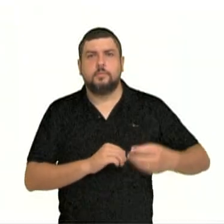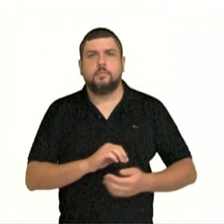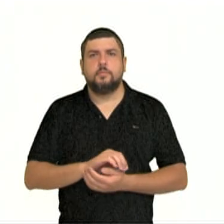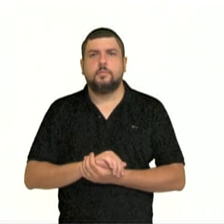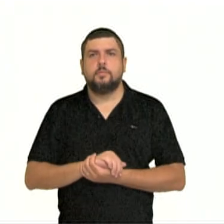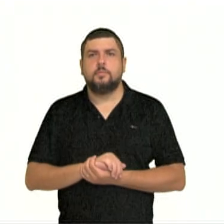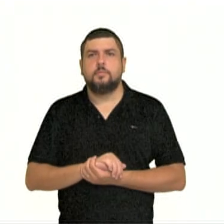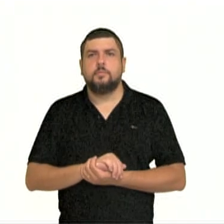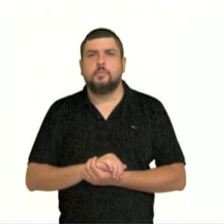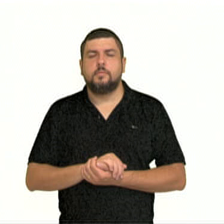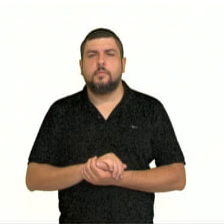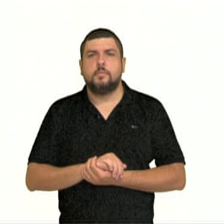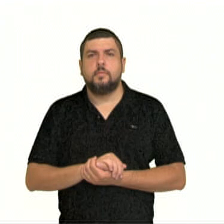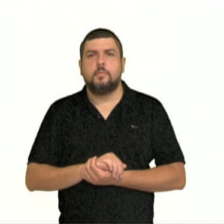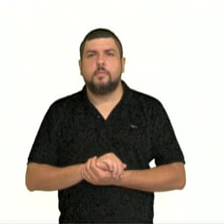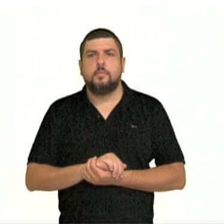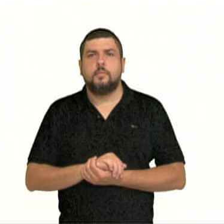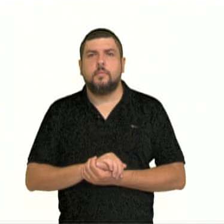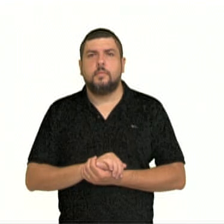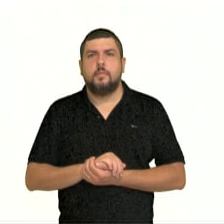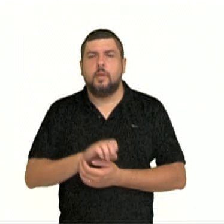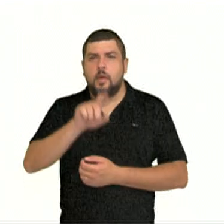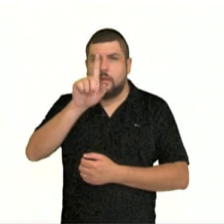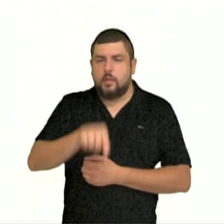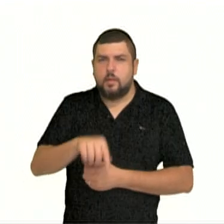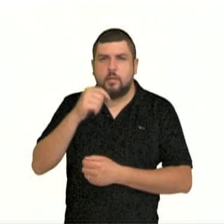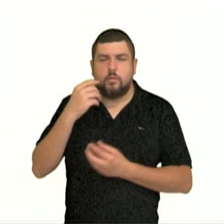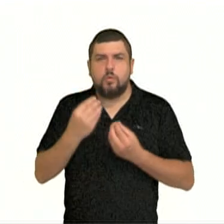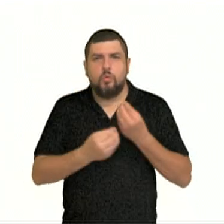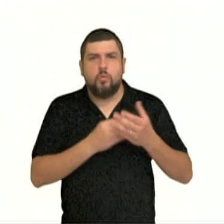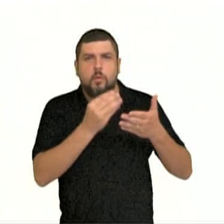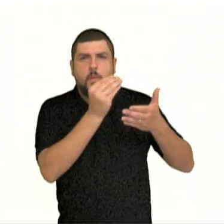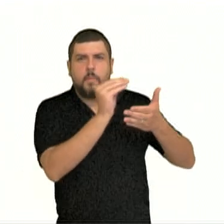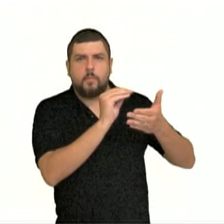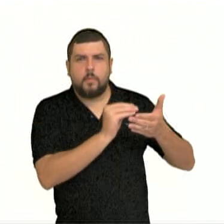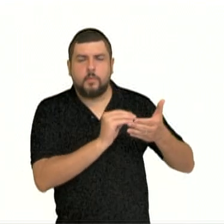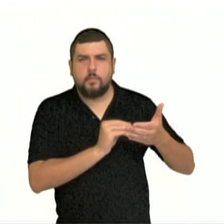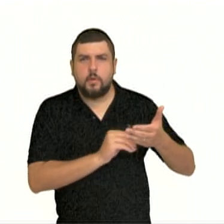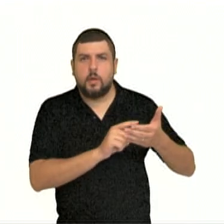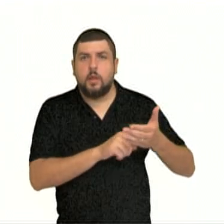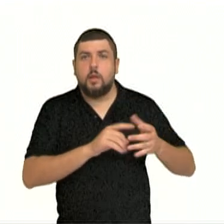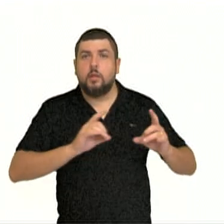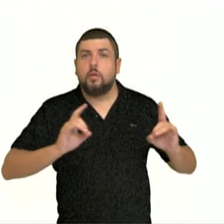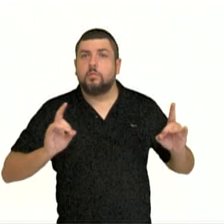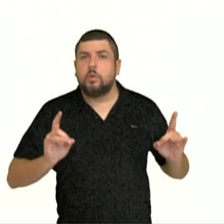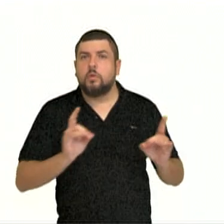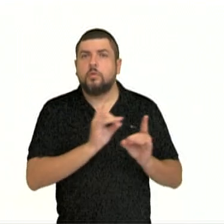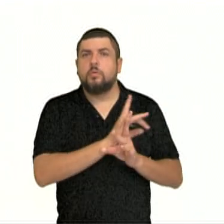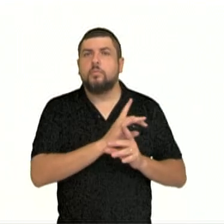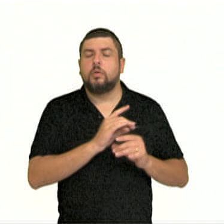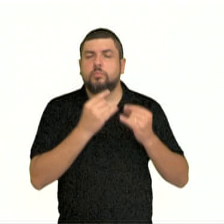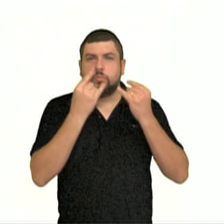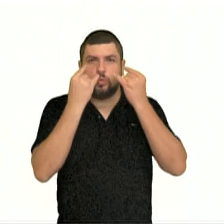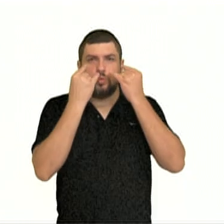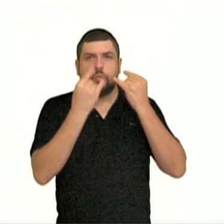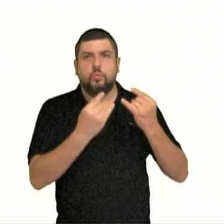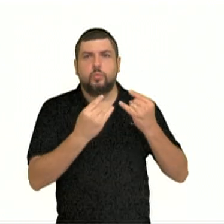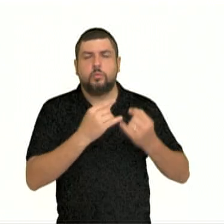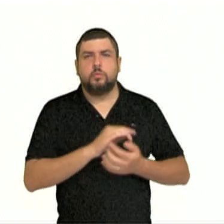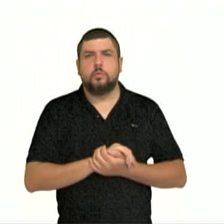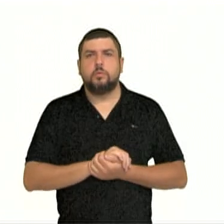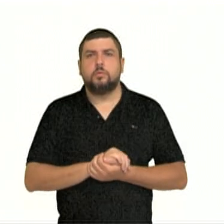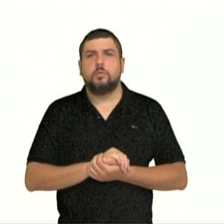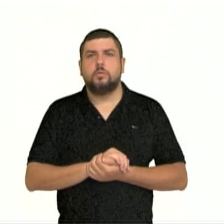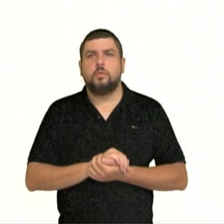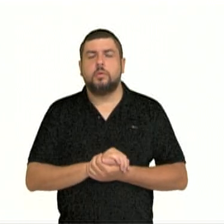então, reforçar com os dados um fechamento que chame atenção. Então, algo peculiar